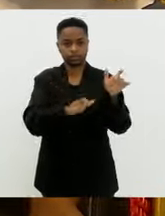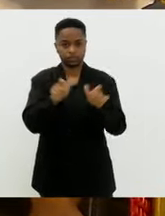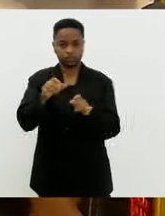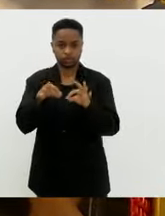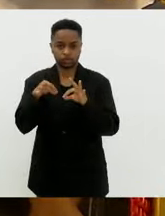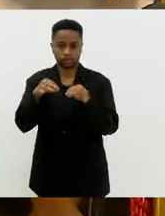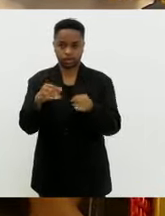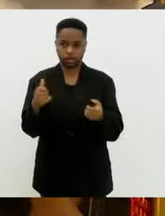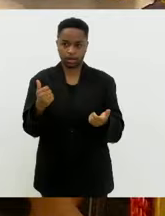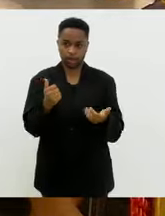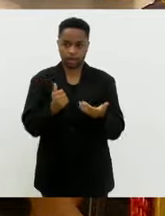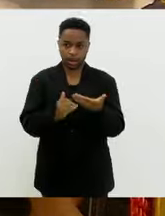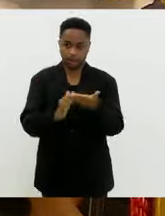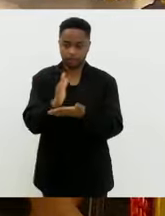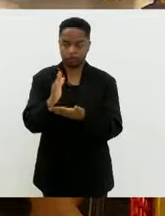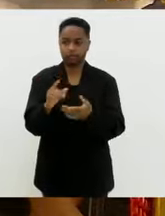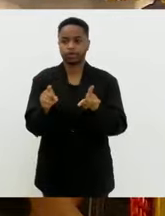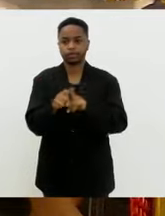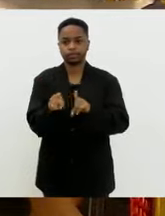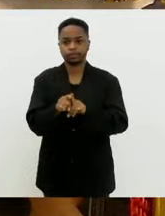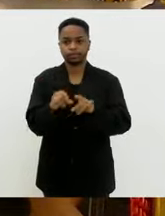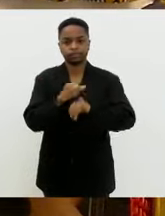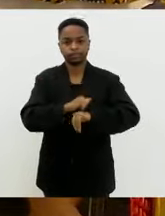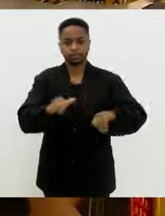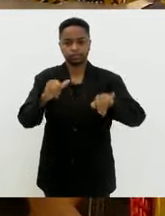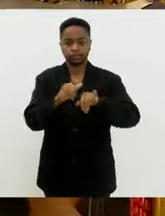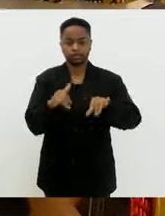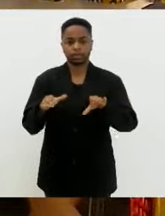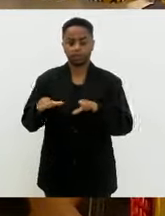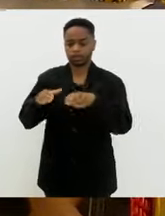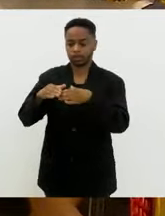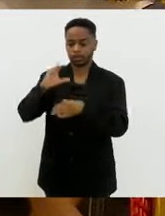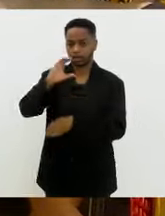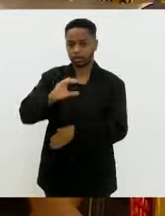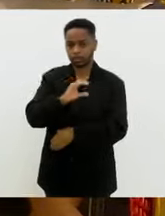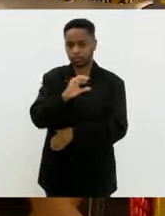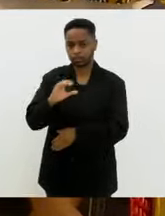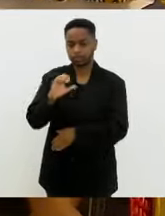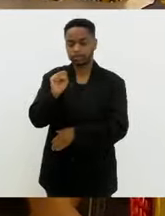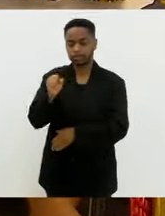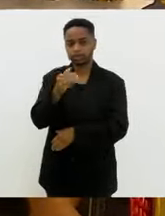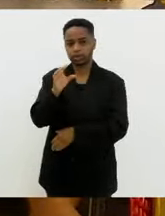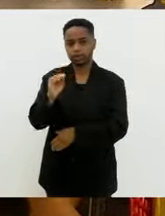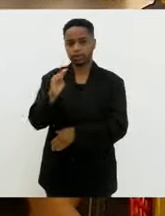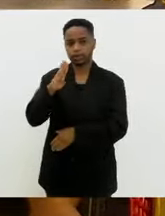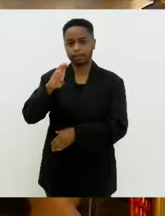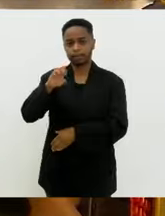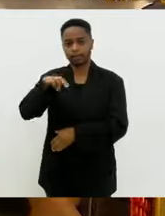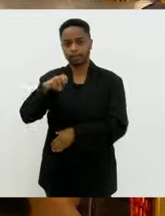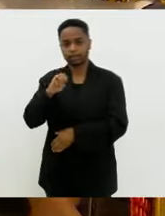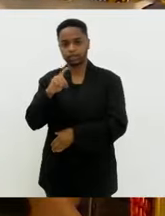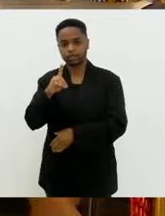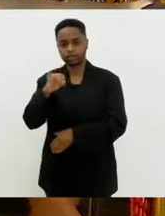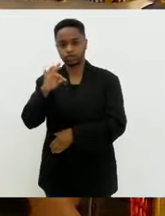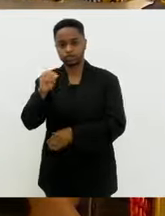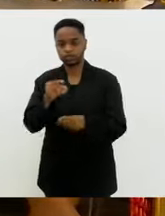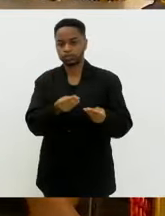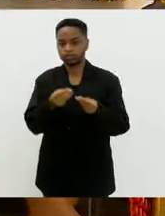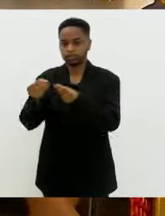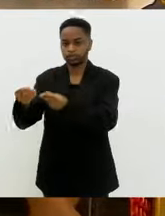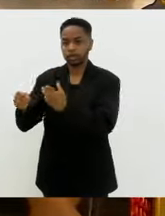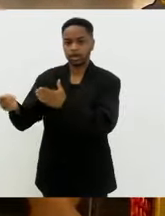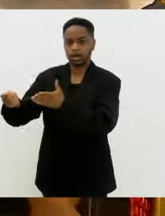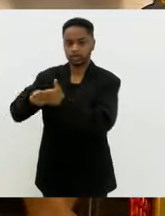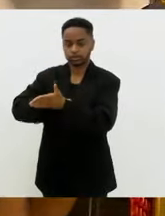aprovaram, dizer aí, né, a Irmandade São Benedito, que segue a aprovação desse projeto para a sanção do nosso